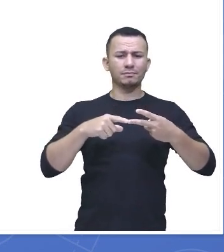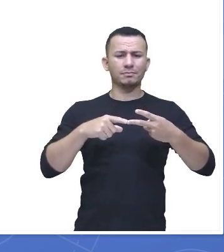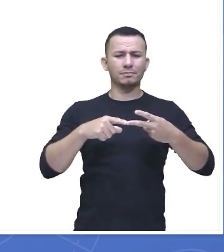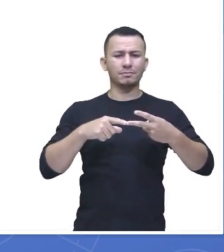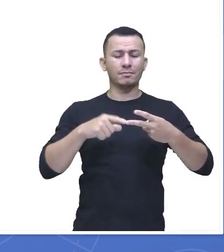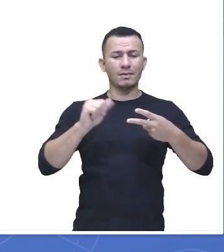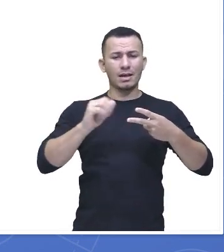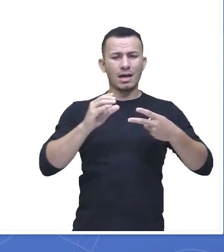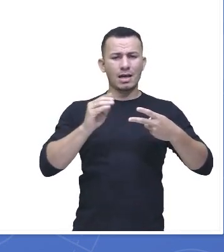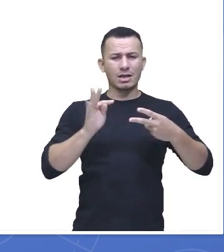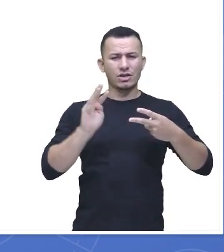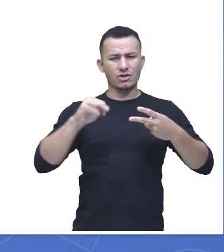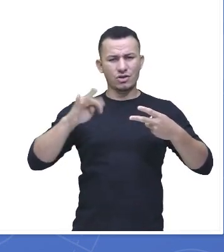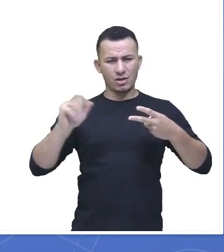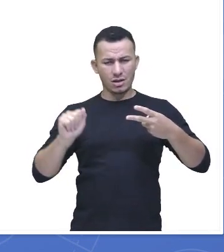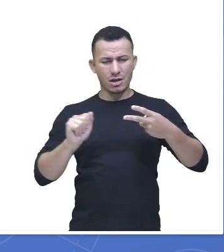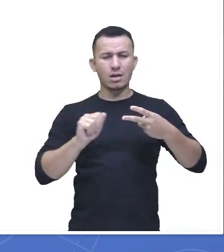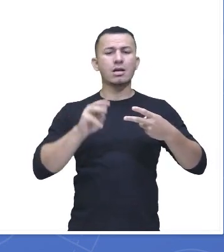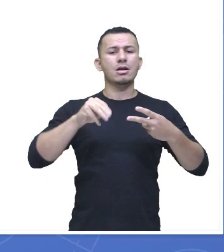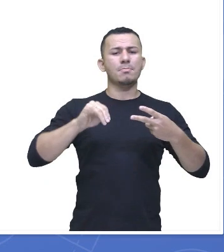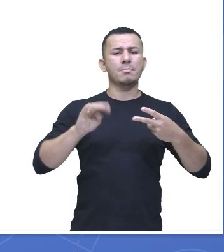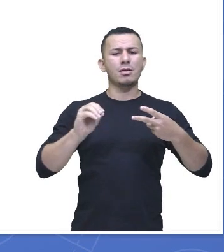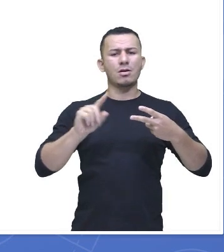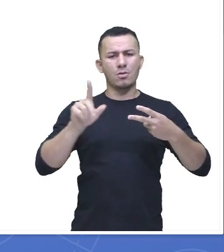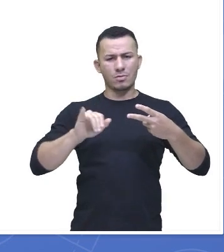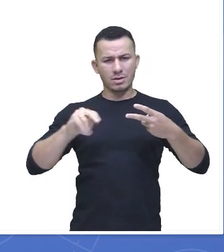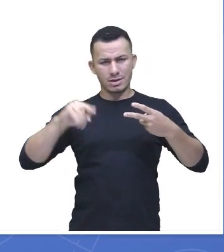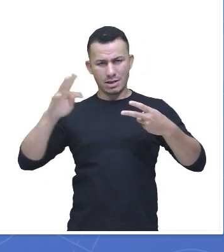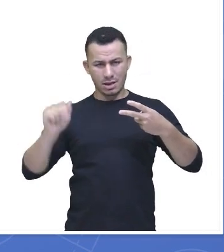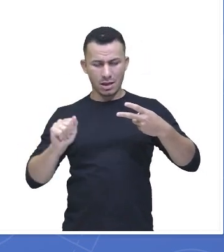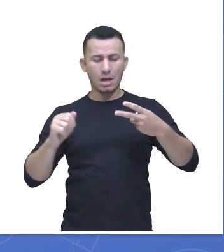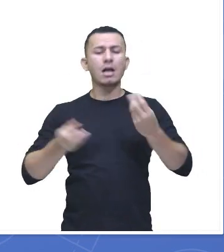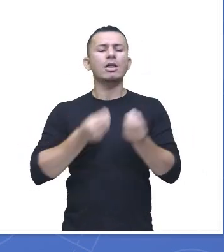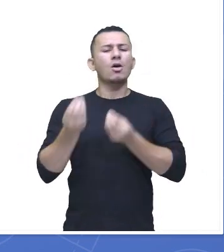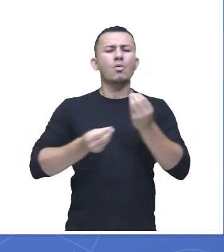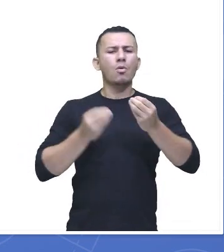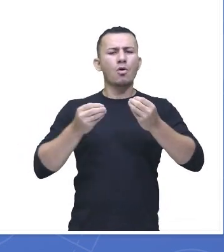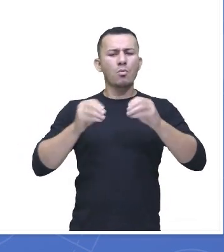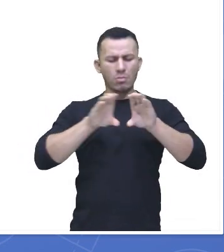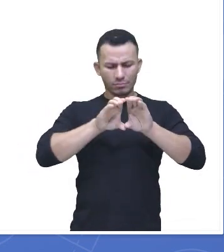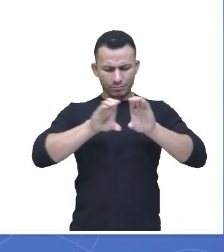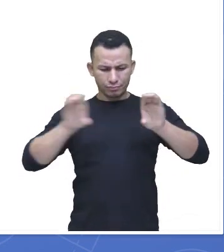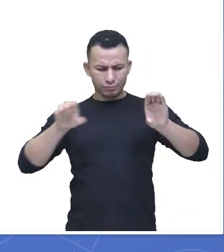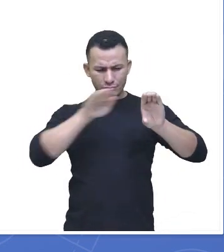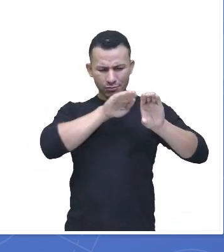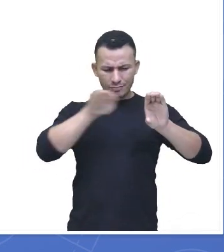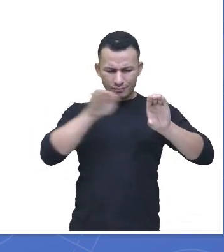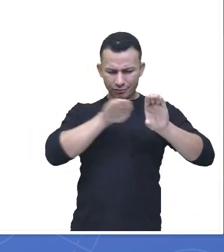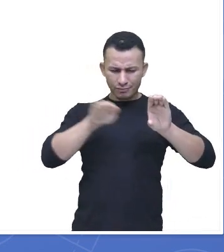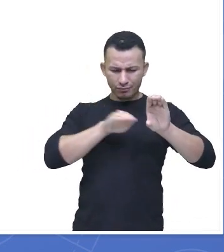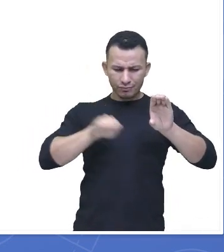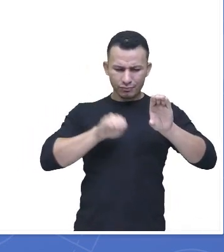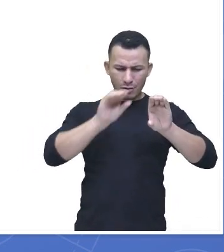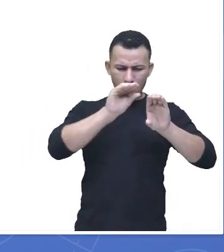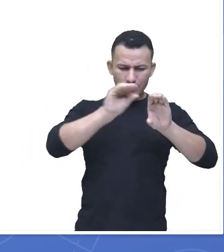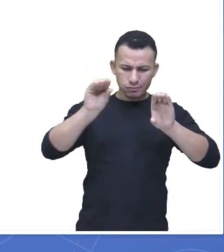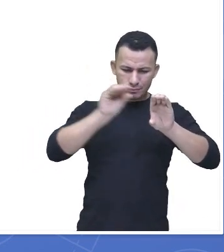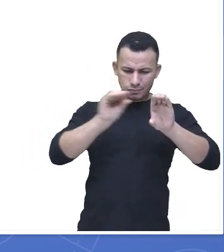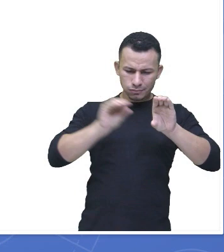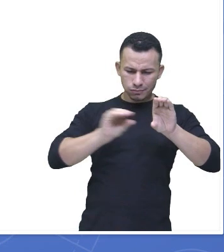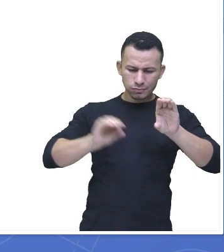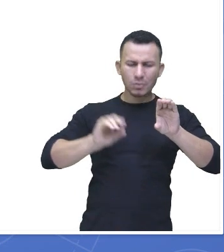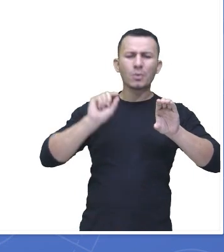começar primeiramente falando sobre os revestimentos do músculo. Então, o primeiro revestimento que nós vamos